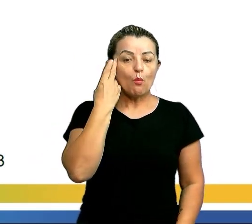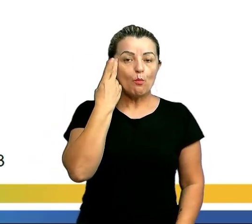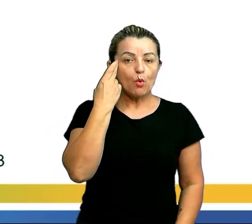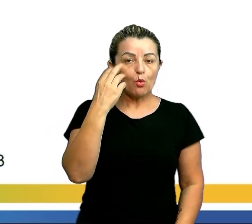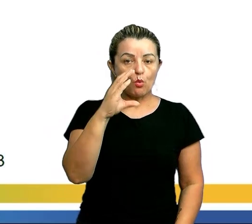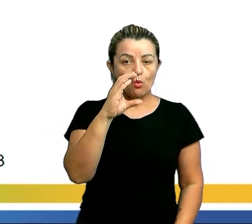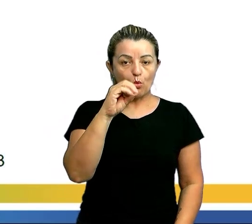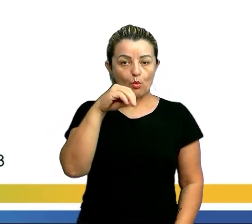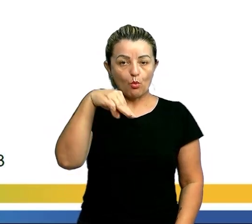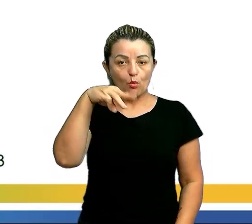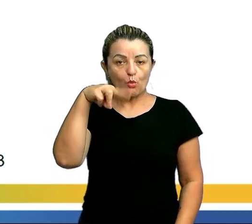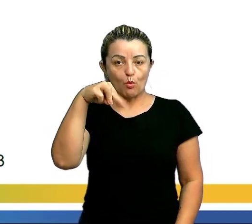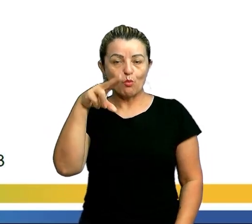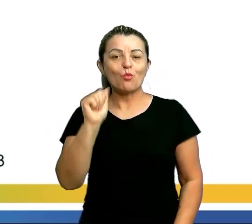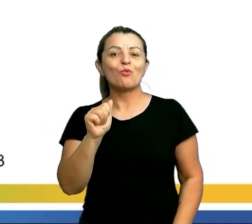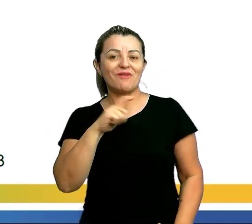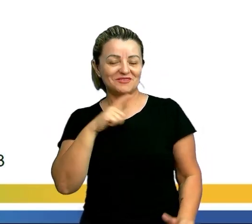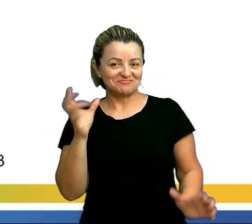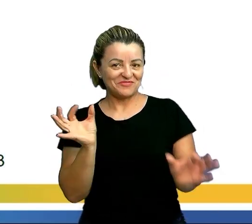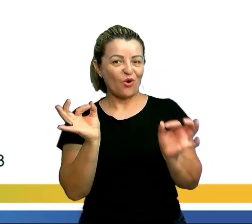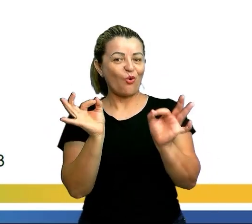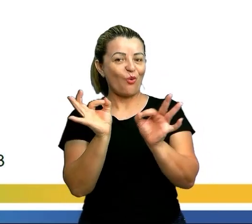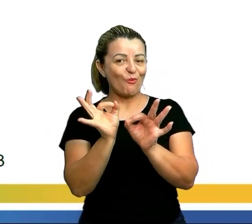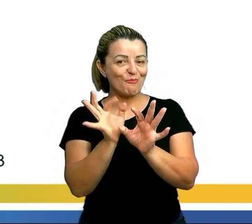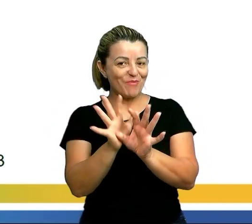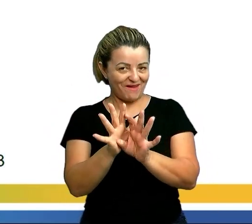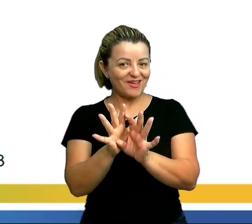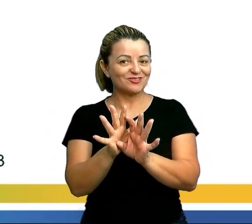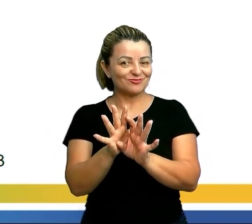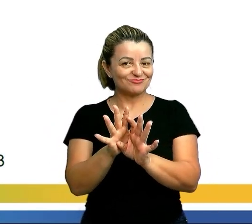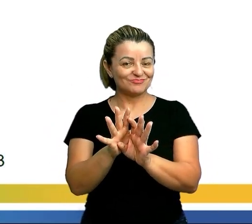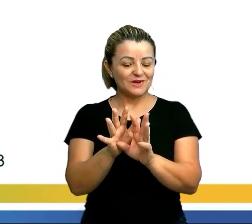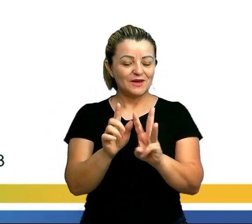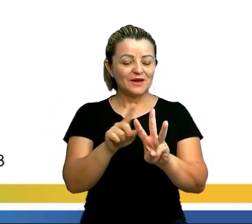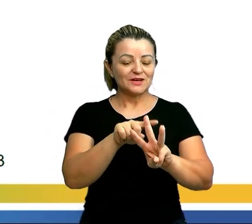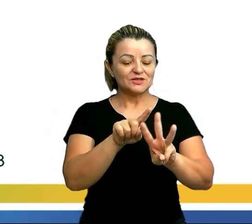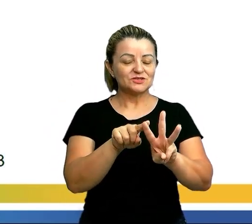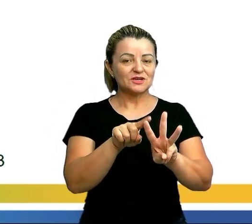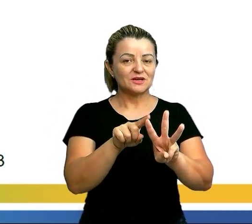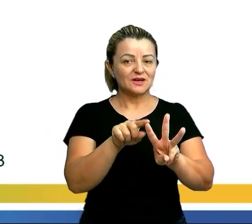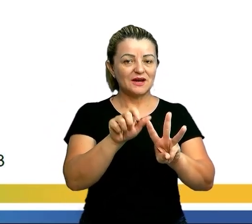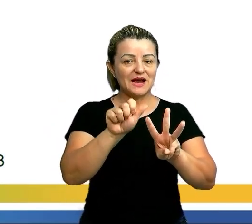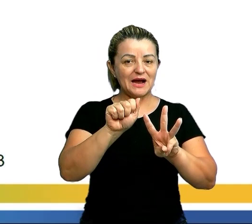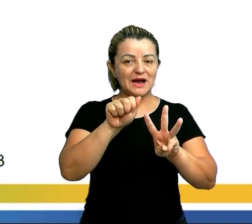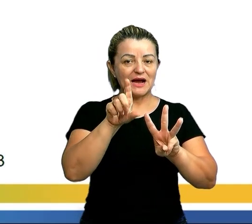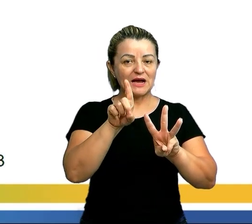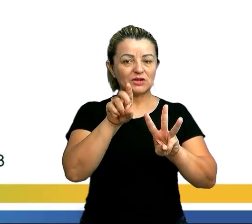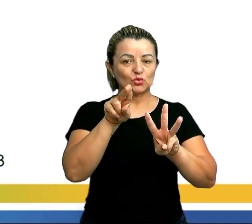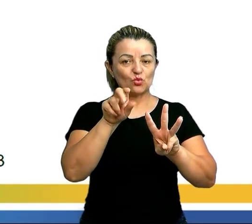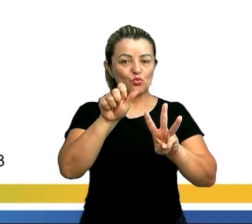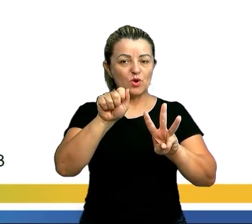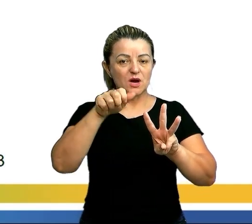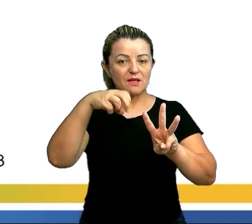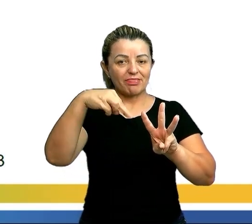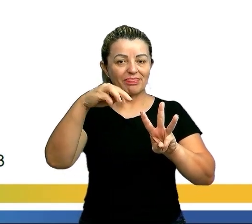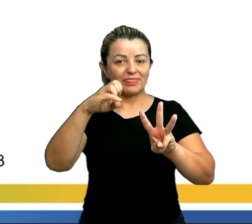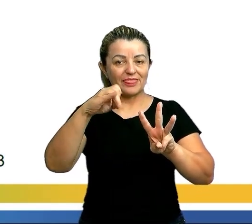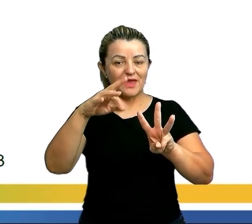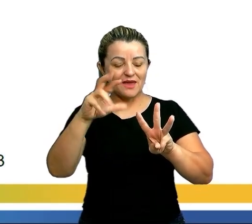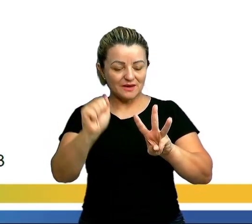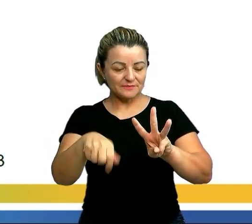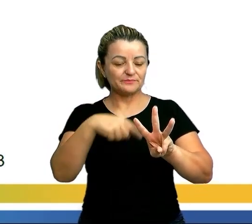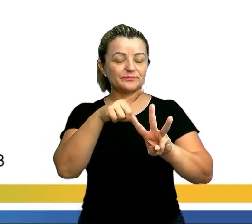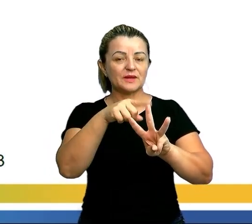mais ainda completo do que a união aduaneira, do que a zona de comércio. Ele possibilita, além da criação da TEC,